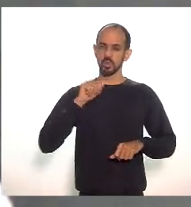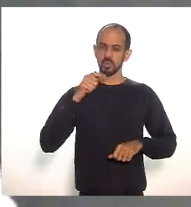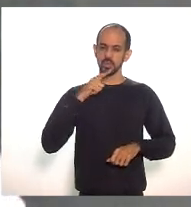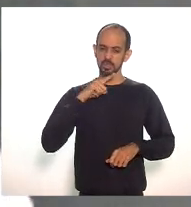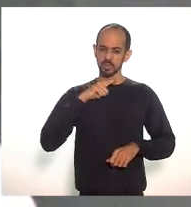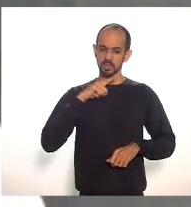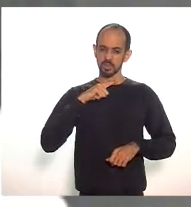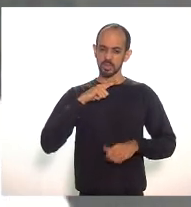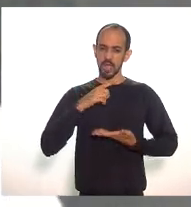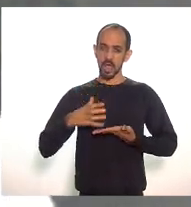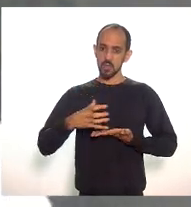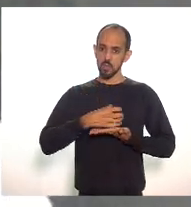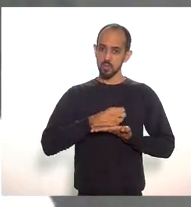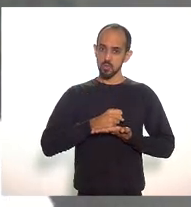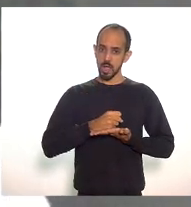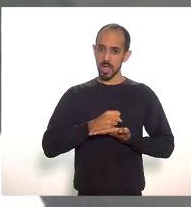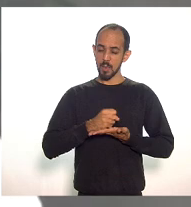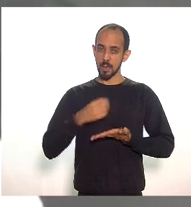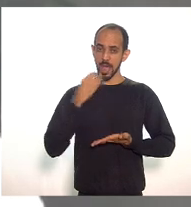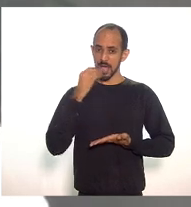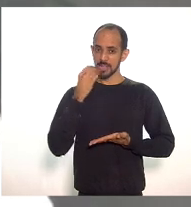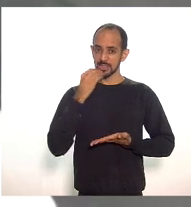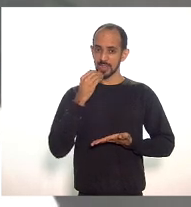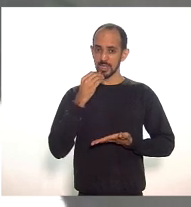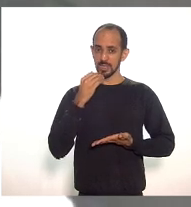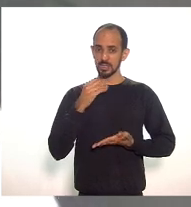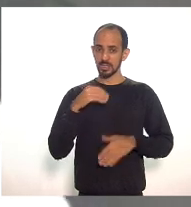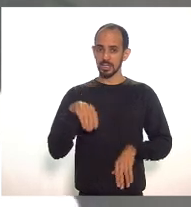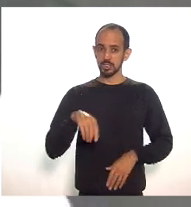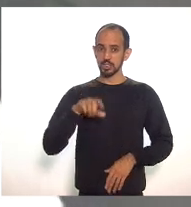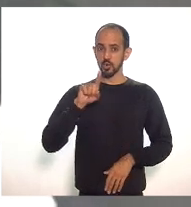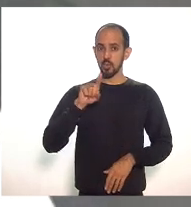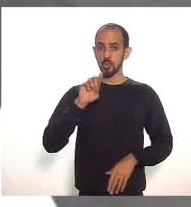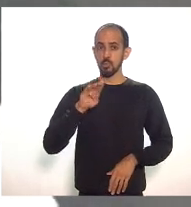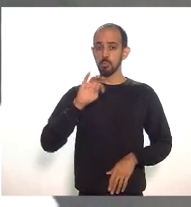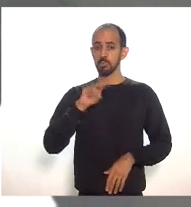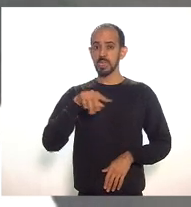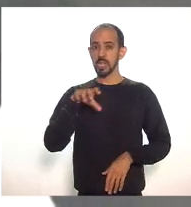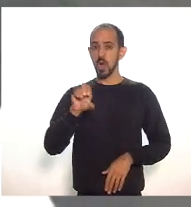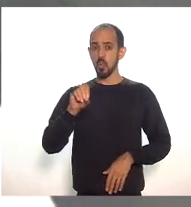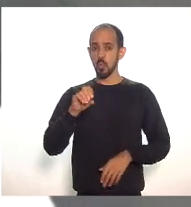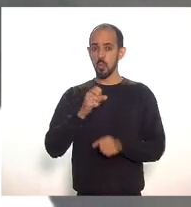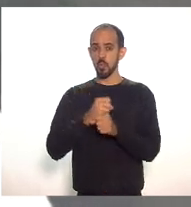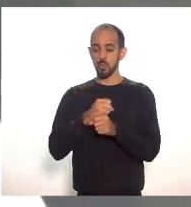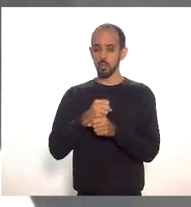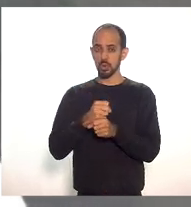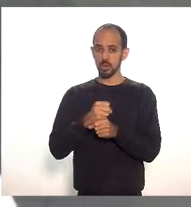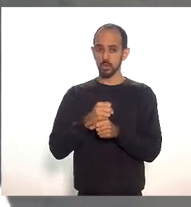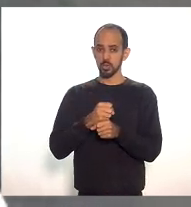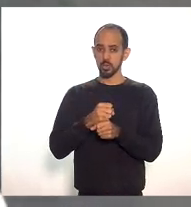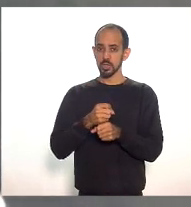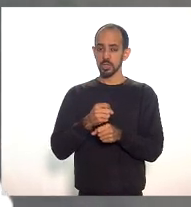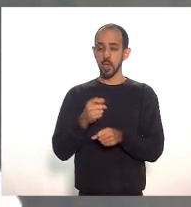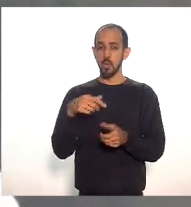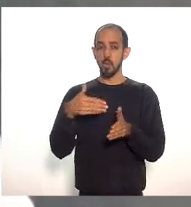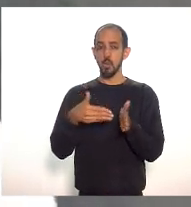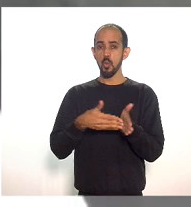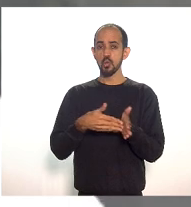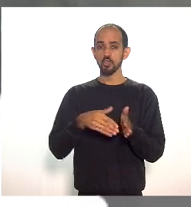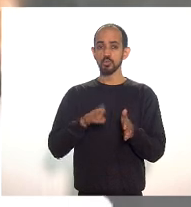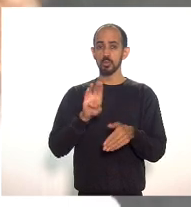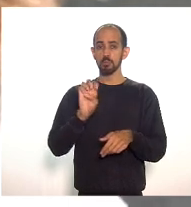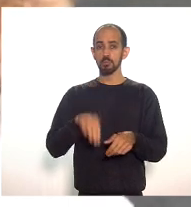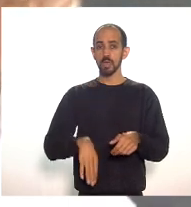respeita de mais de 1 bi anual é é o último o único bem estatal que temos aqui no nosso estado